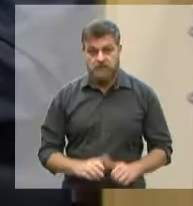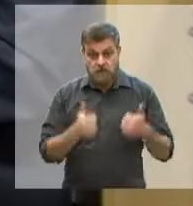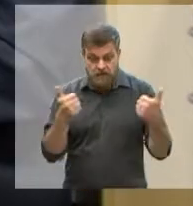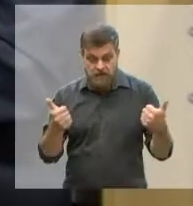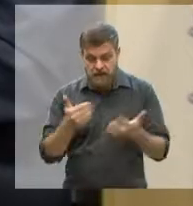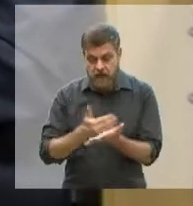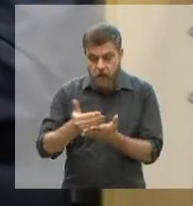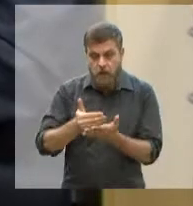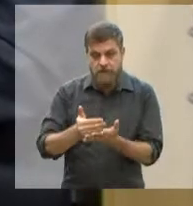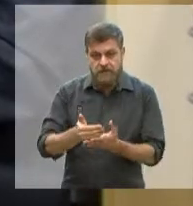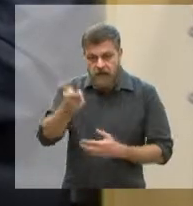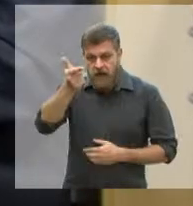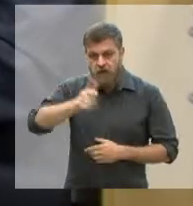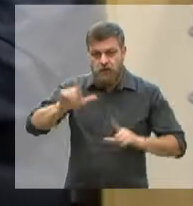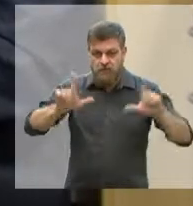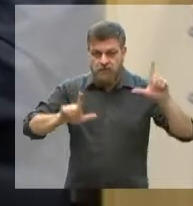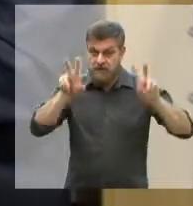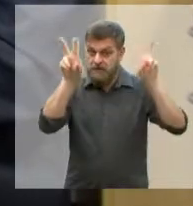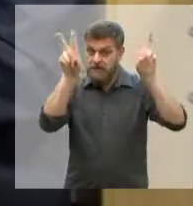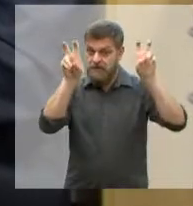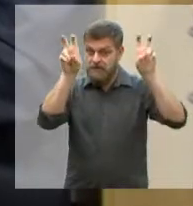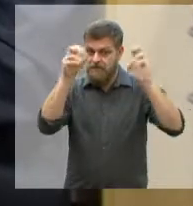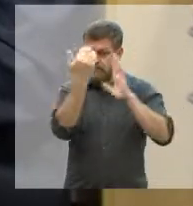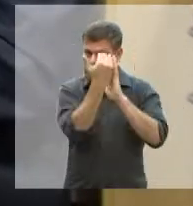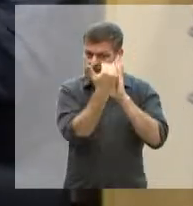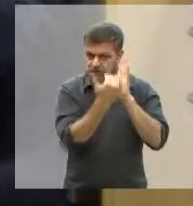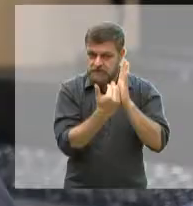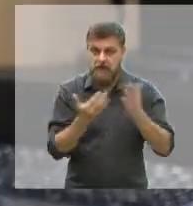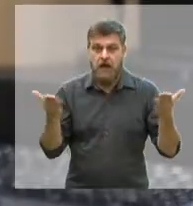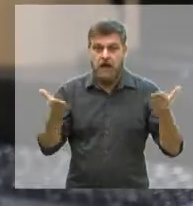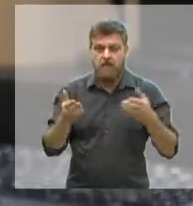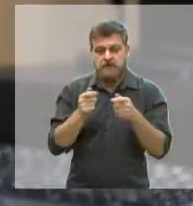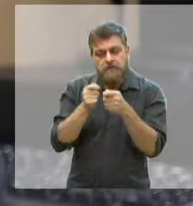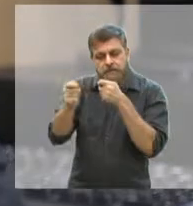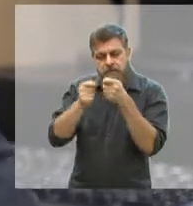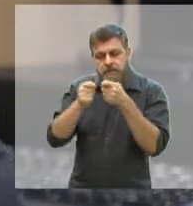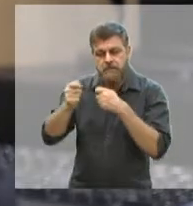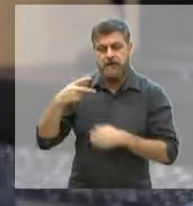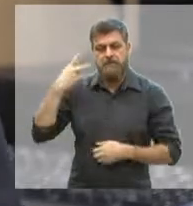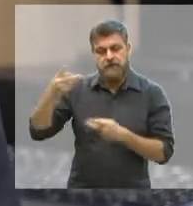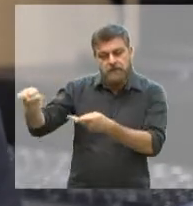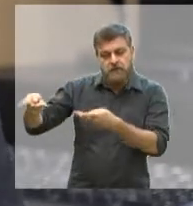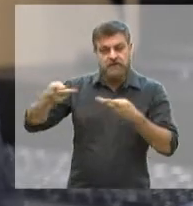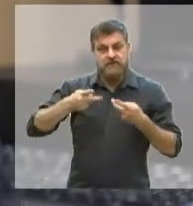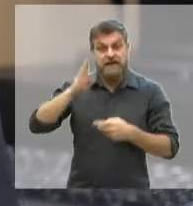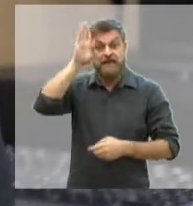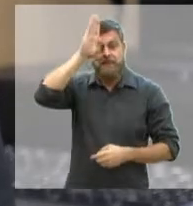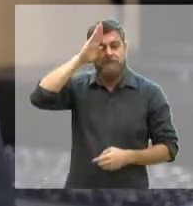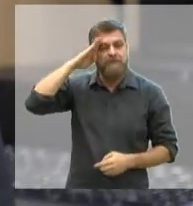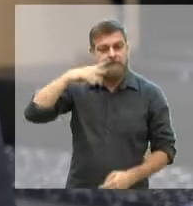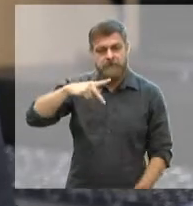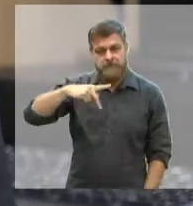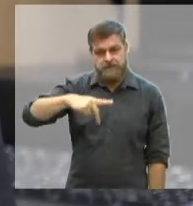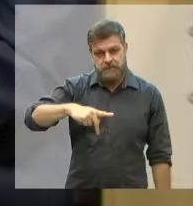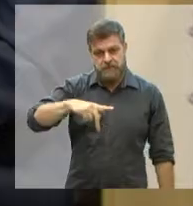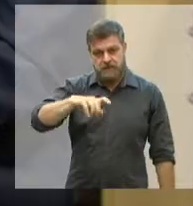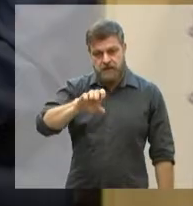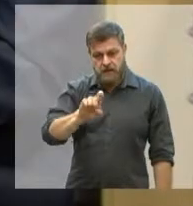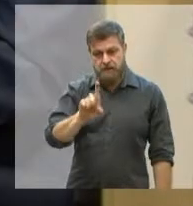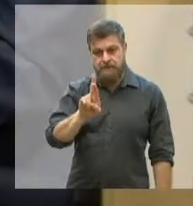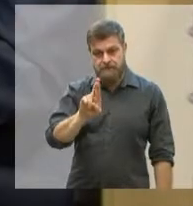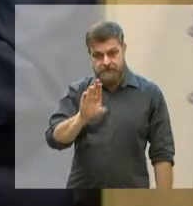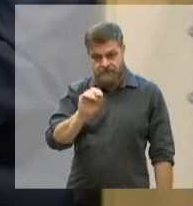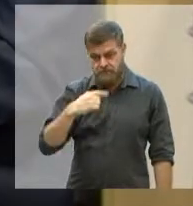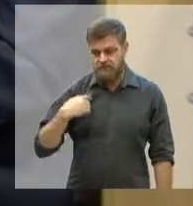Olá, começa agora mais um programa em pauta e hoje o nosso vereador convidado é o Pedro Tourinho, que abriu aí as portas do